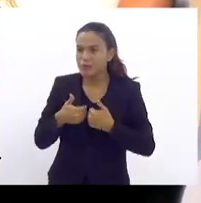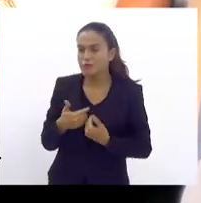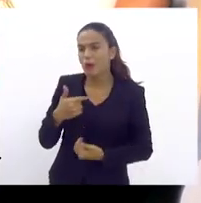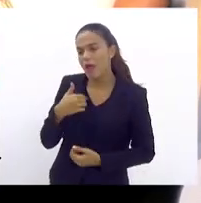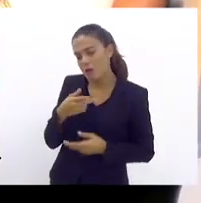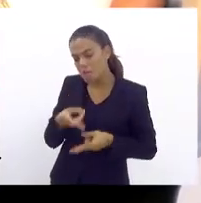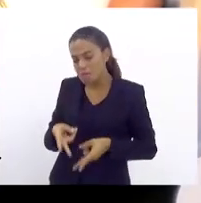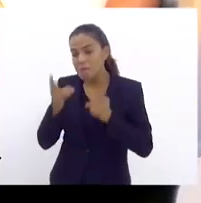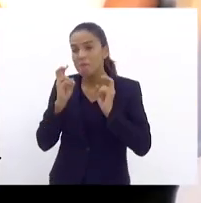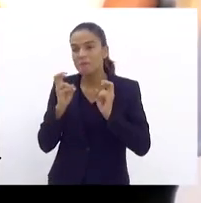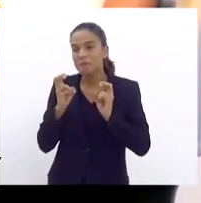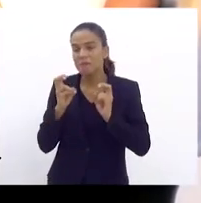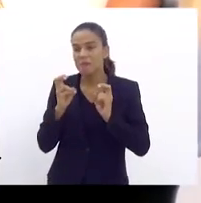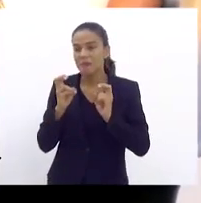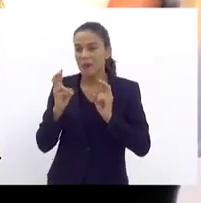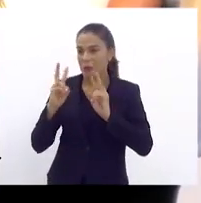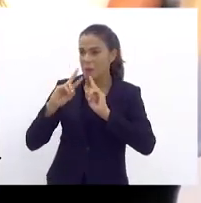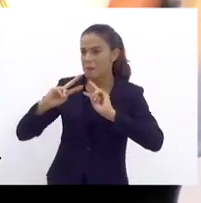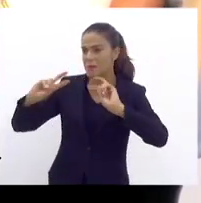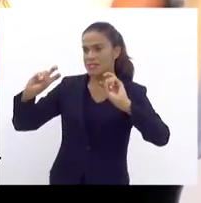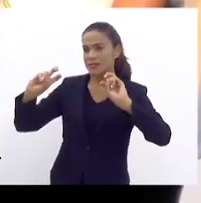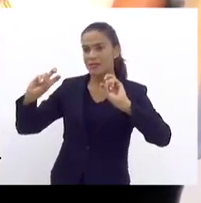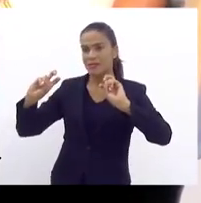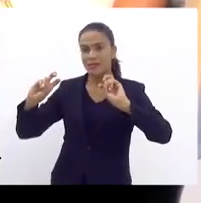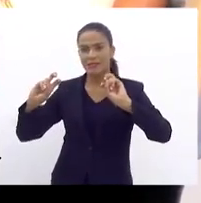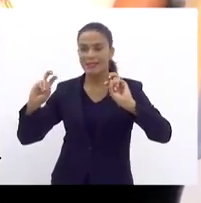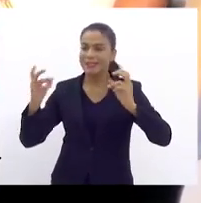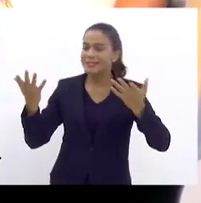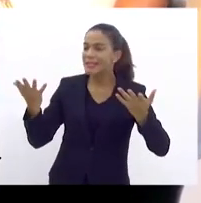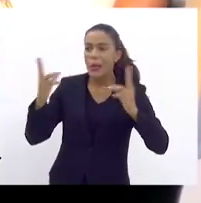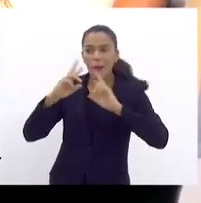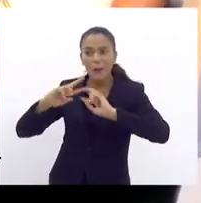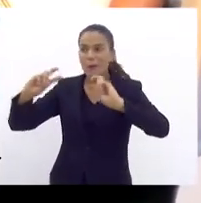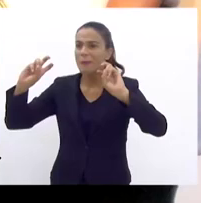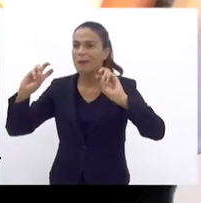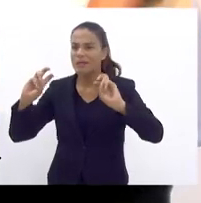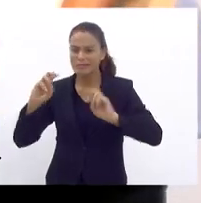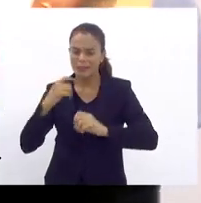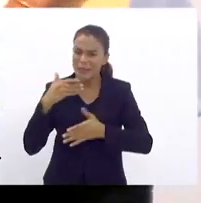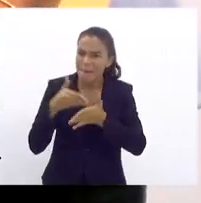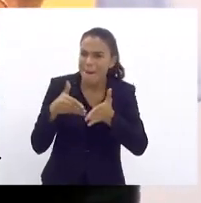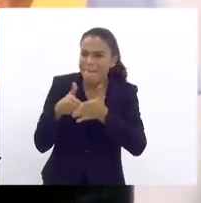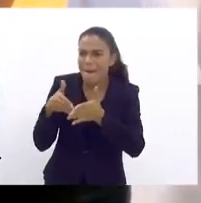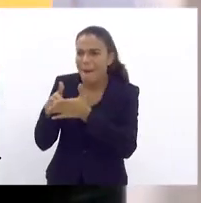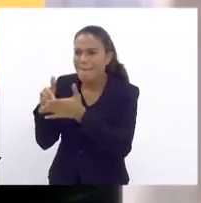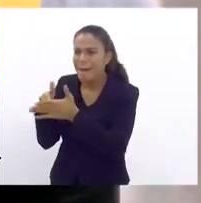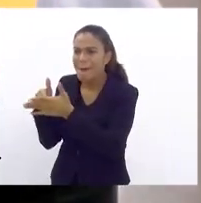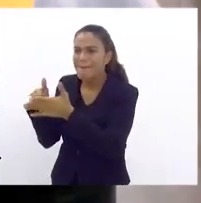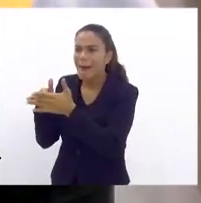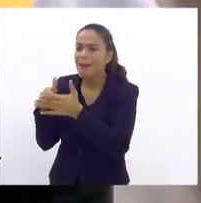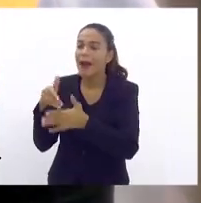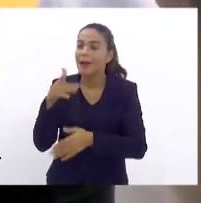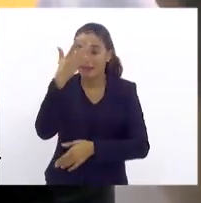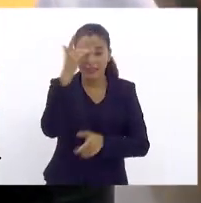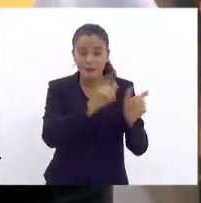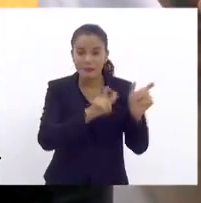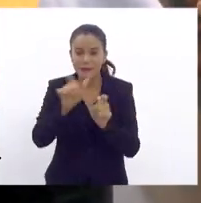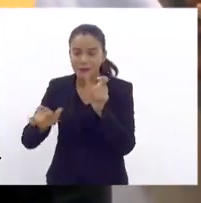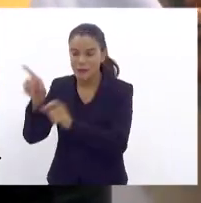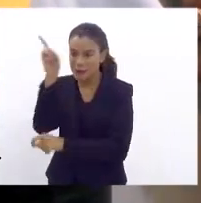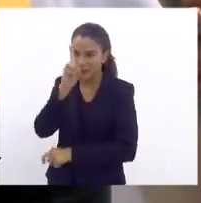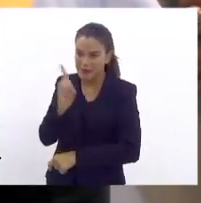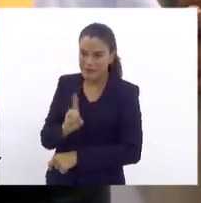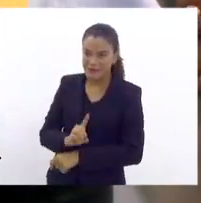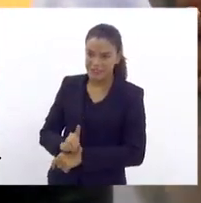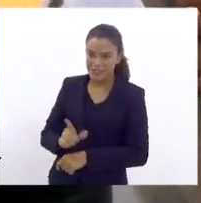eu não era não percebia as dificuldades que todo mundo que as pessoas com deficiência tinham